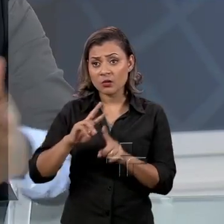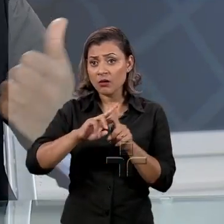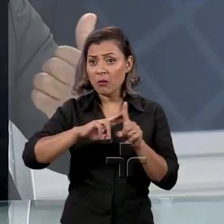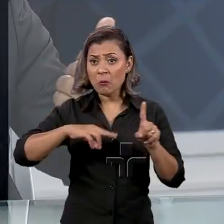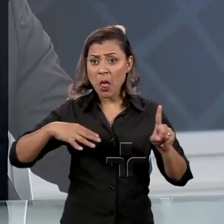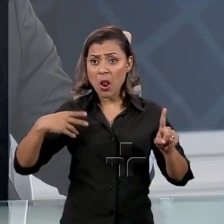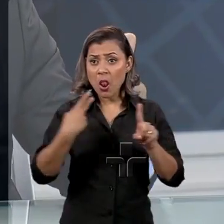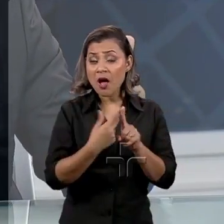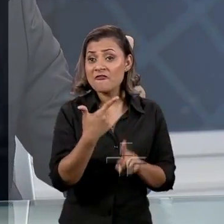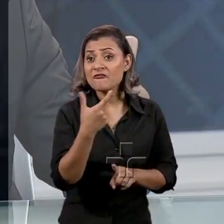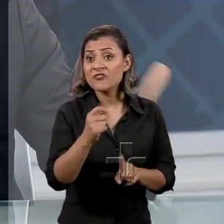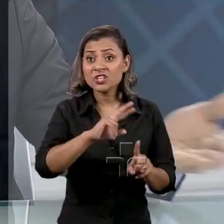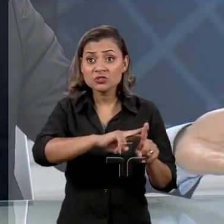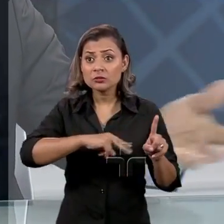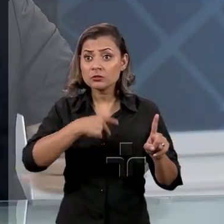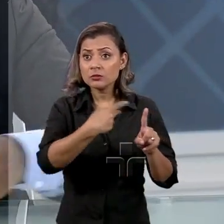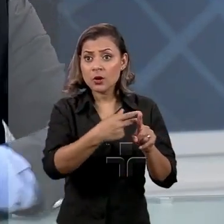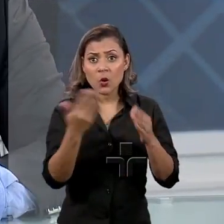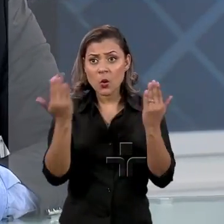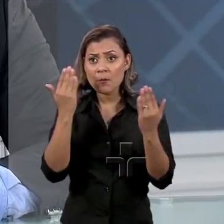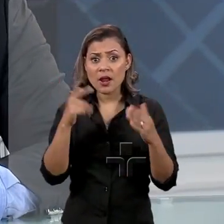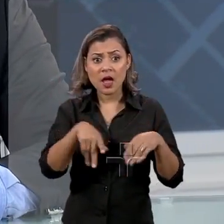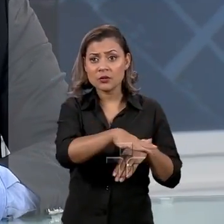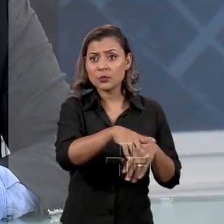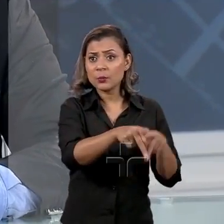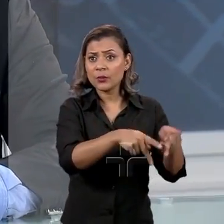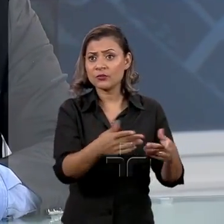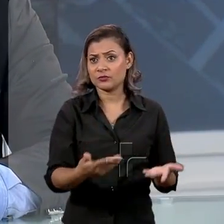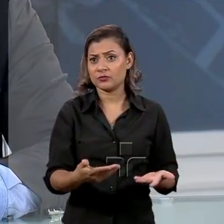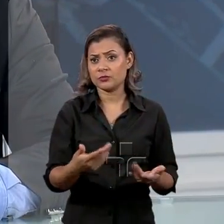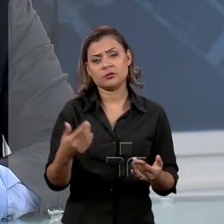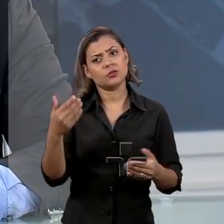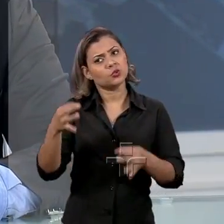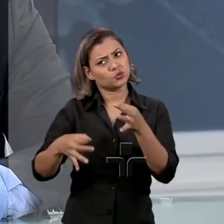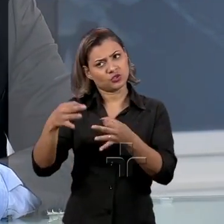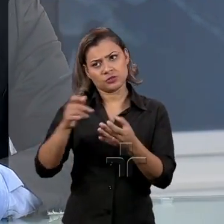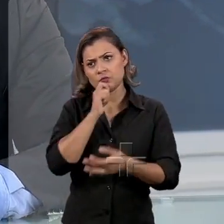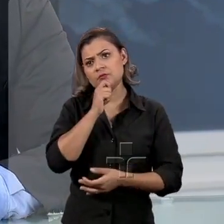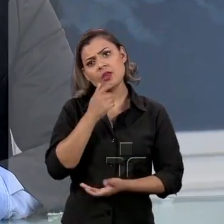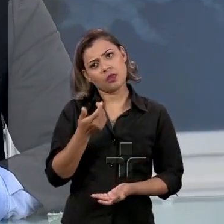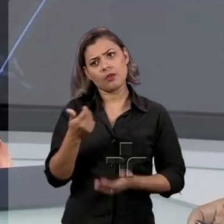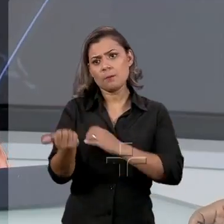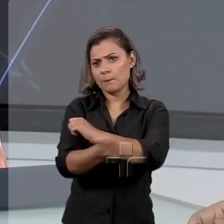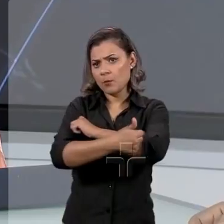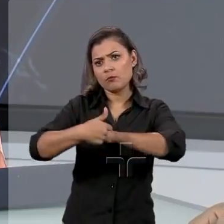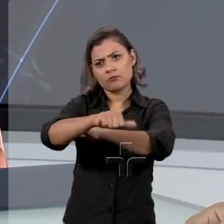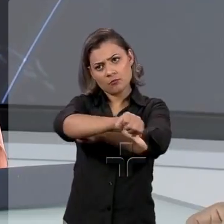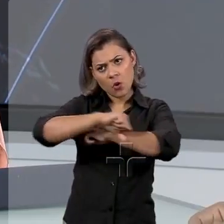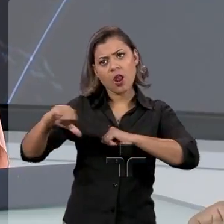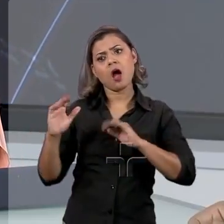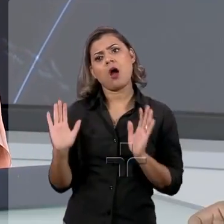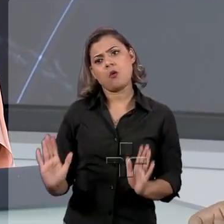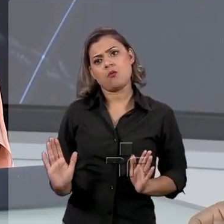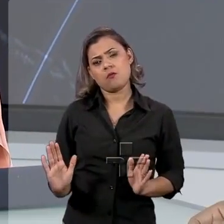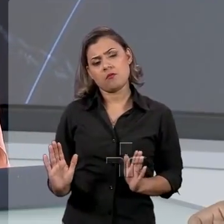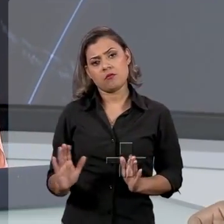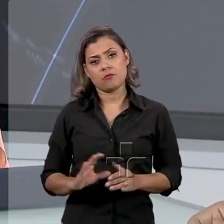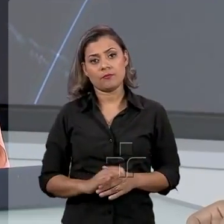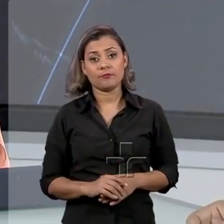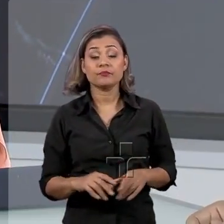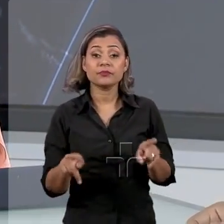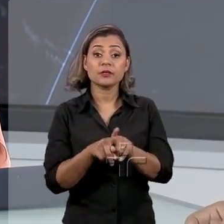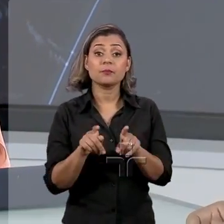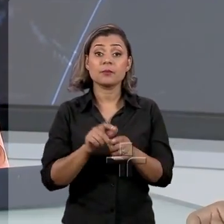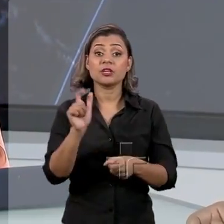mais do que aquele cidadão comum que recebe o seu salário mínimo. É injusto e é imoral. O chefe Henrique